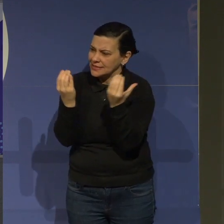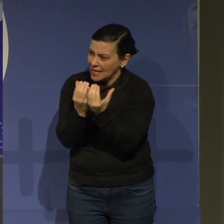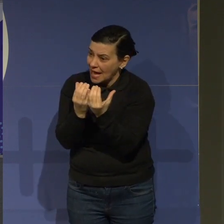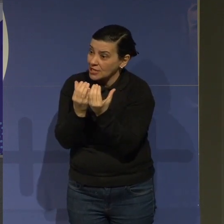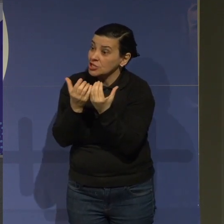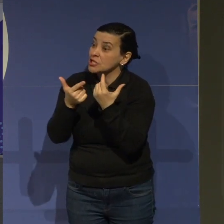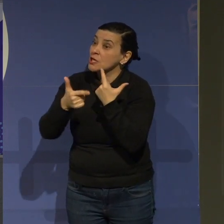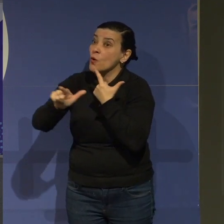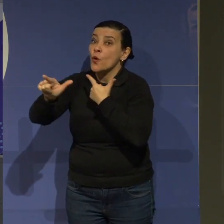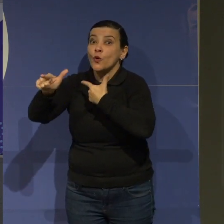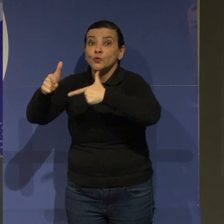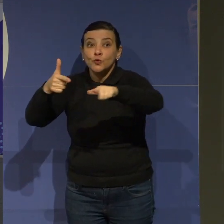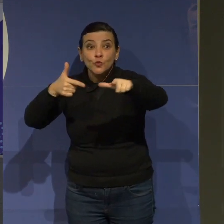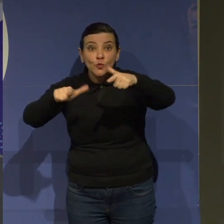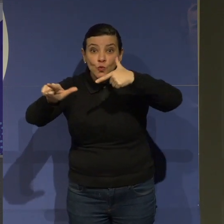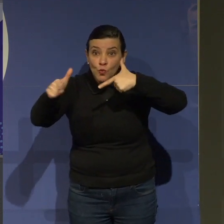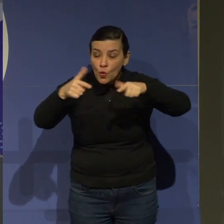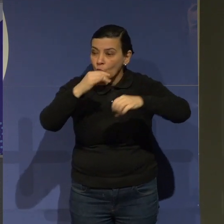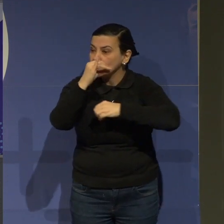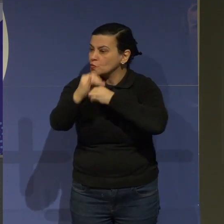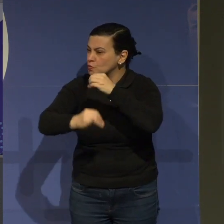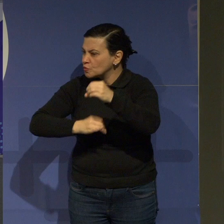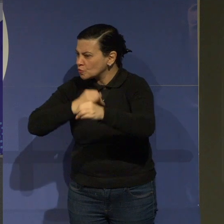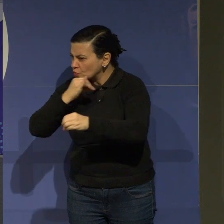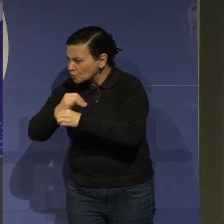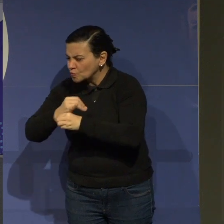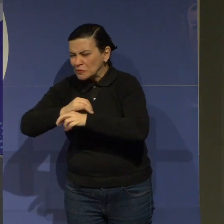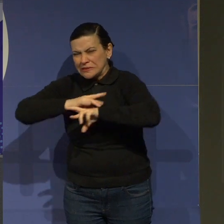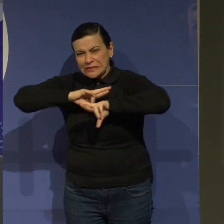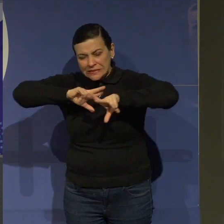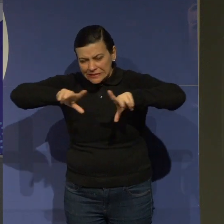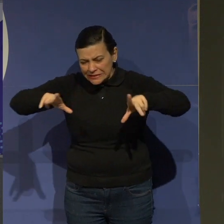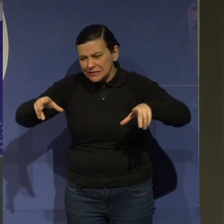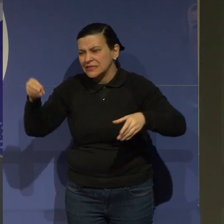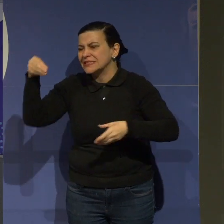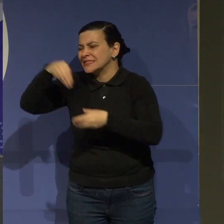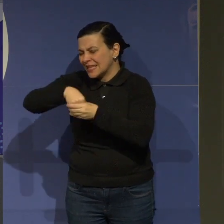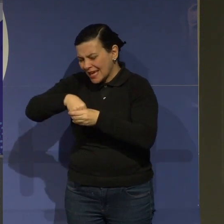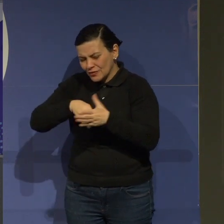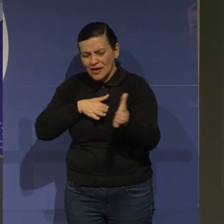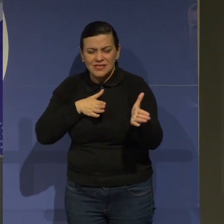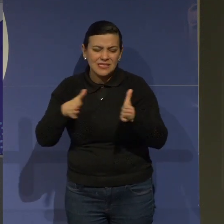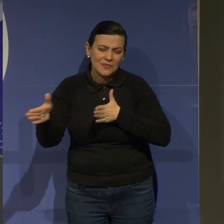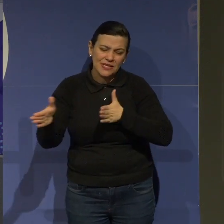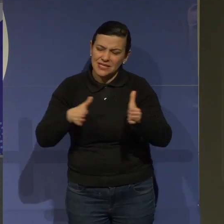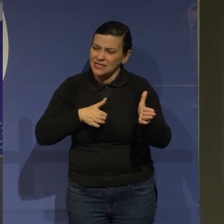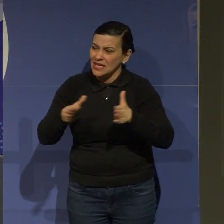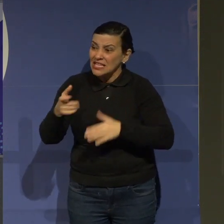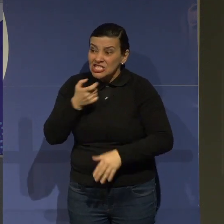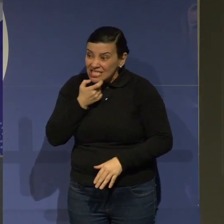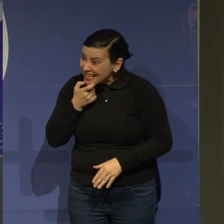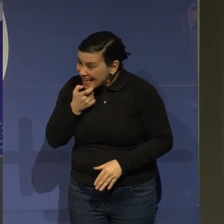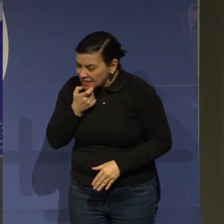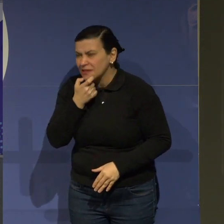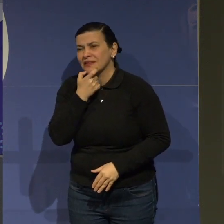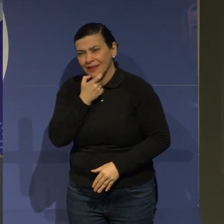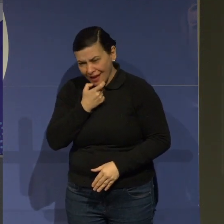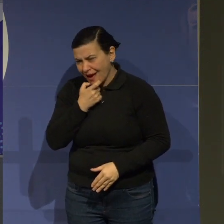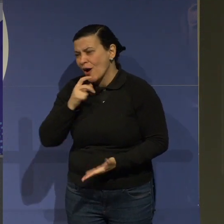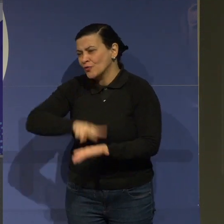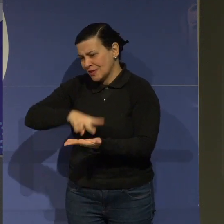outros programas, plataformas de streaming também tragam recursos de acessibilidade, não somente em inglês, mas